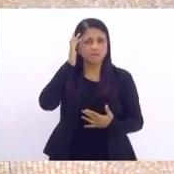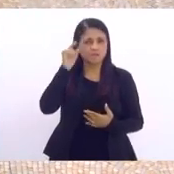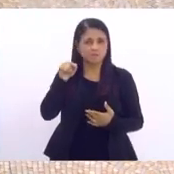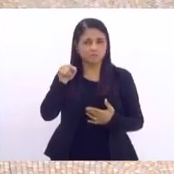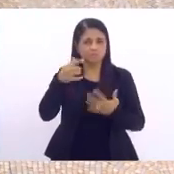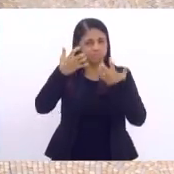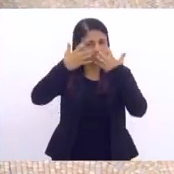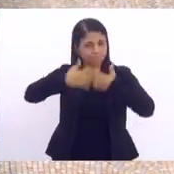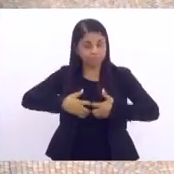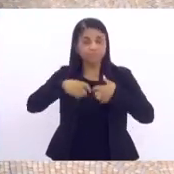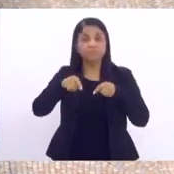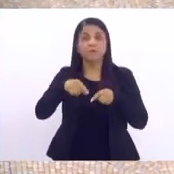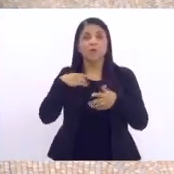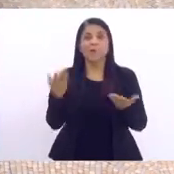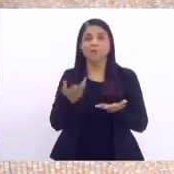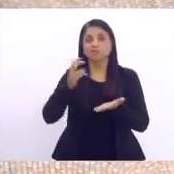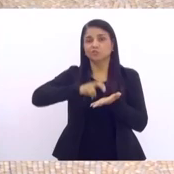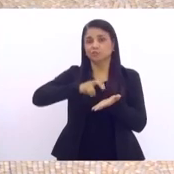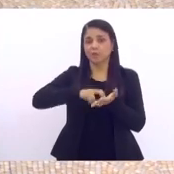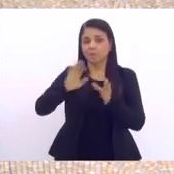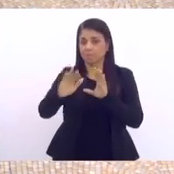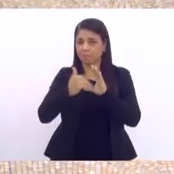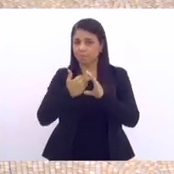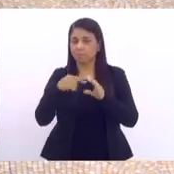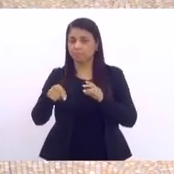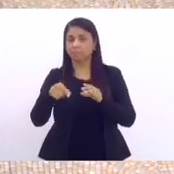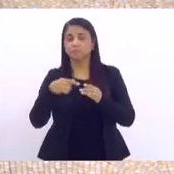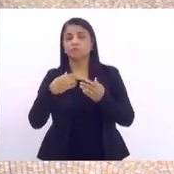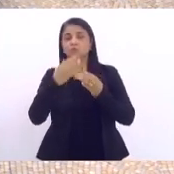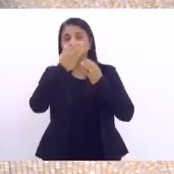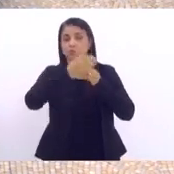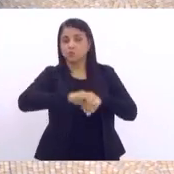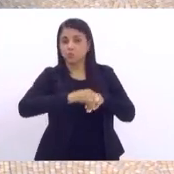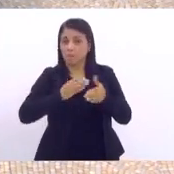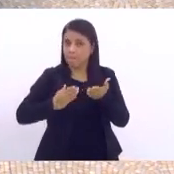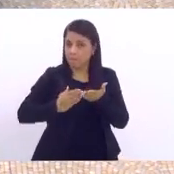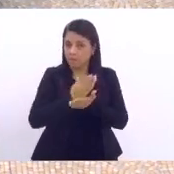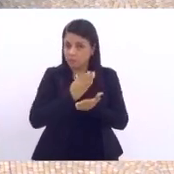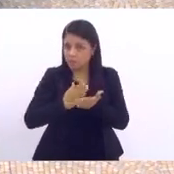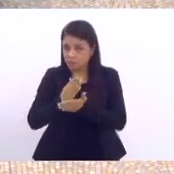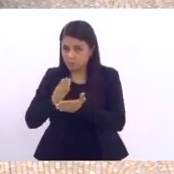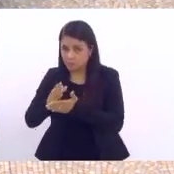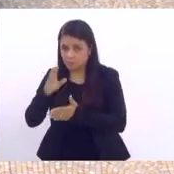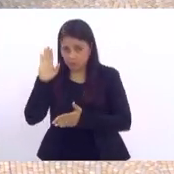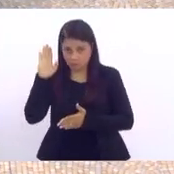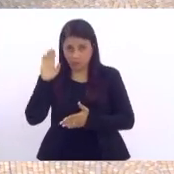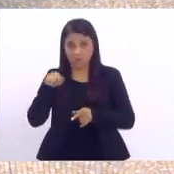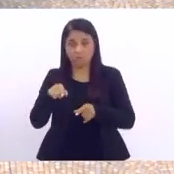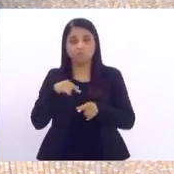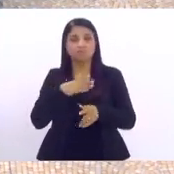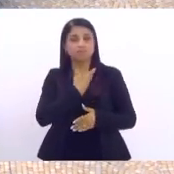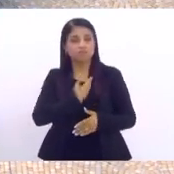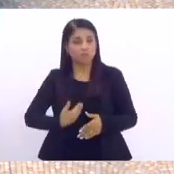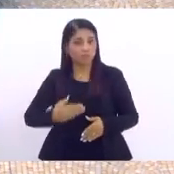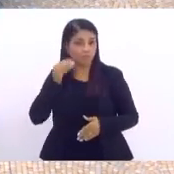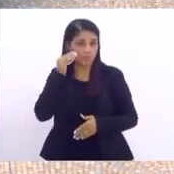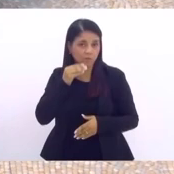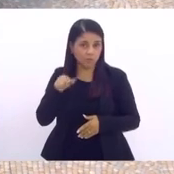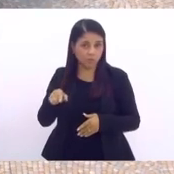uma notícia dos concursados que havia por parte do governador um compromisso de que a